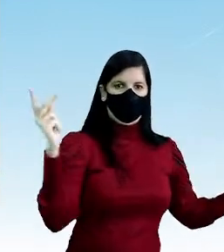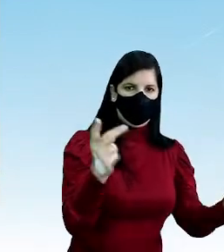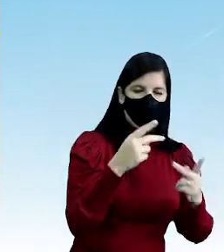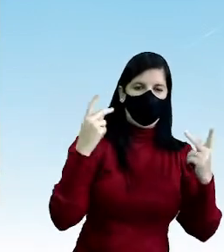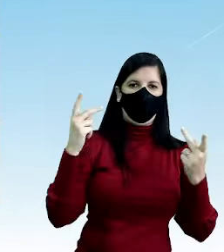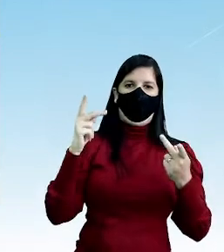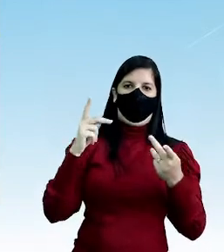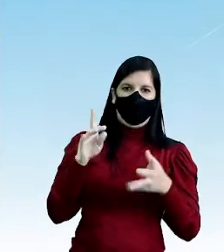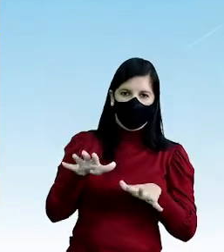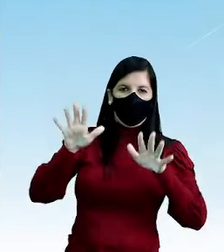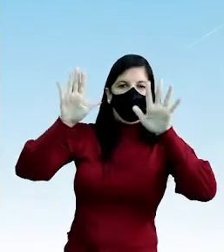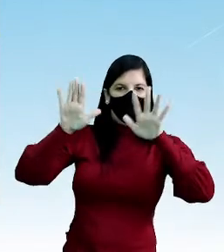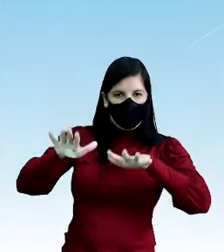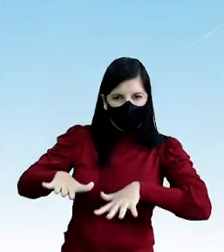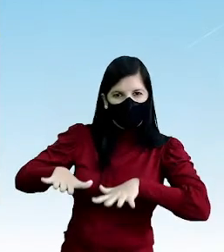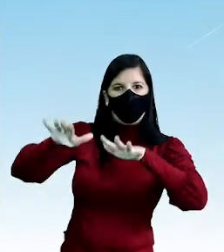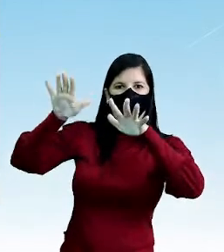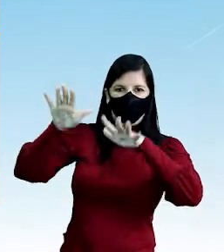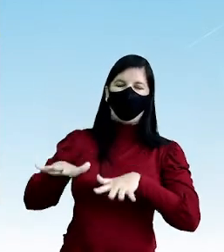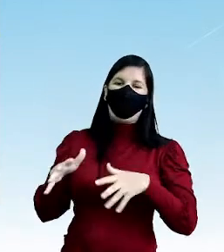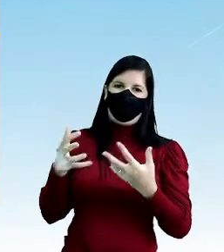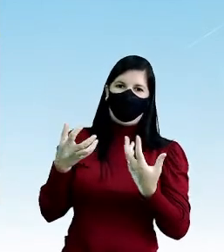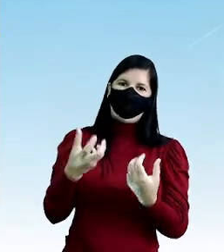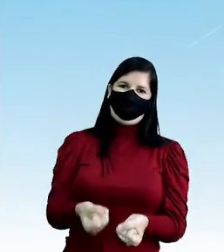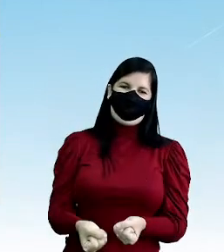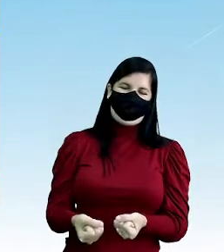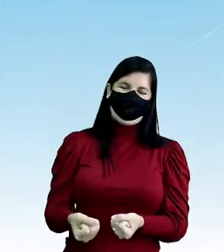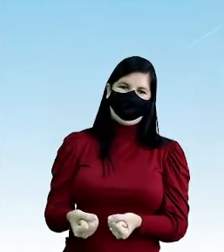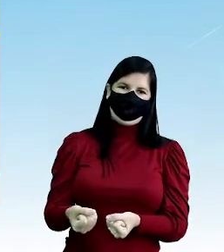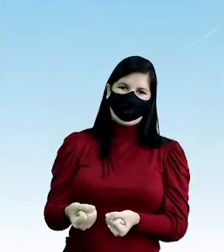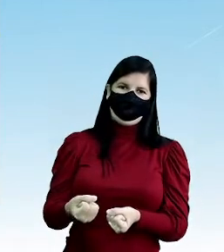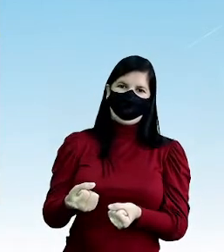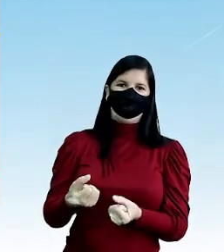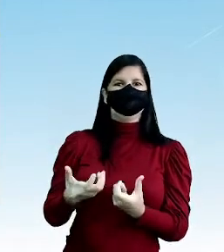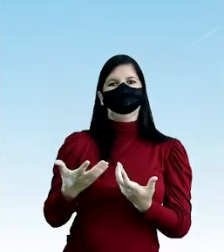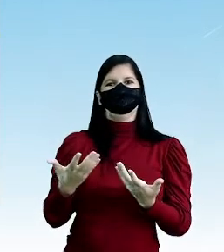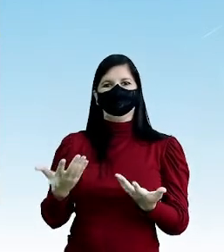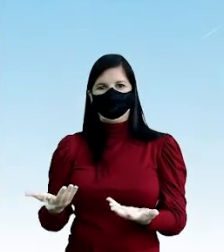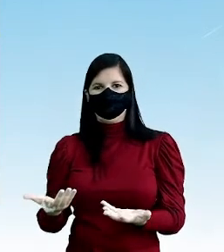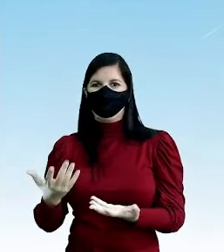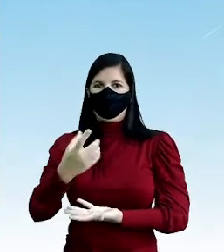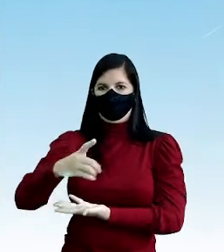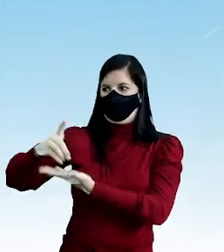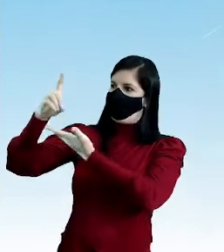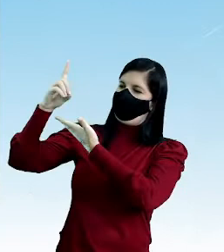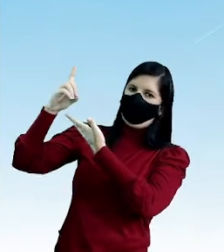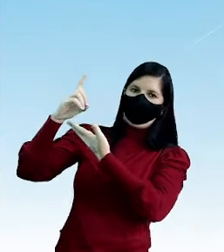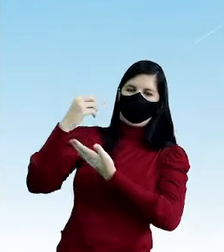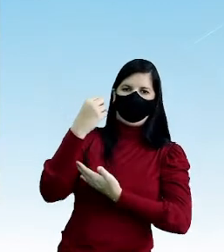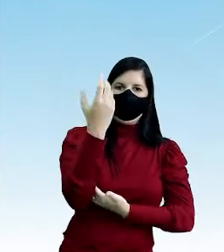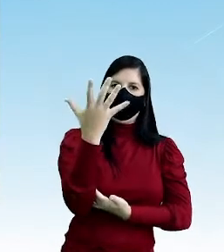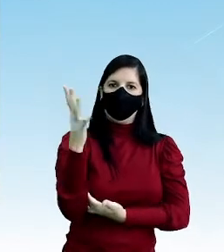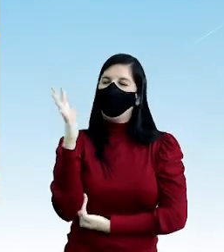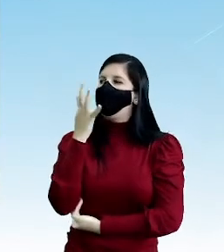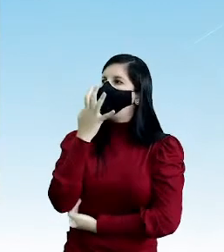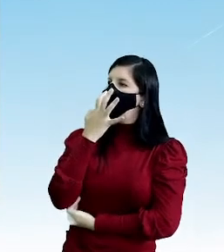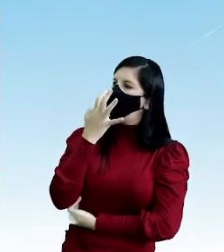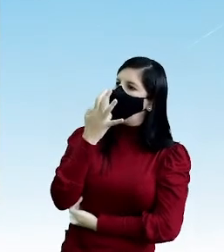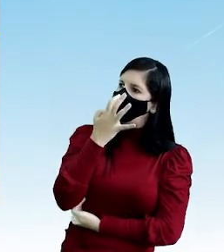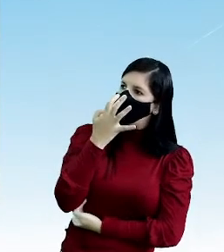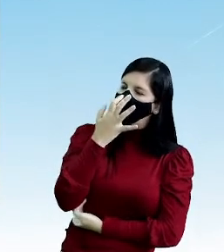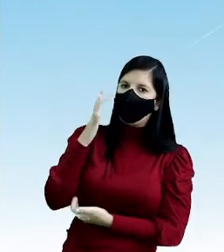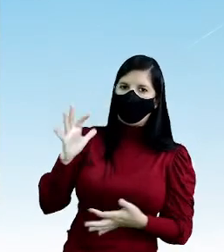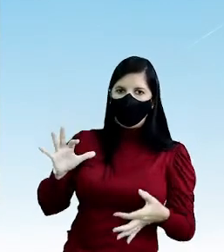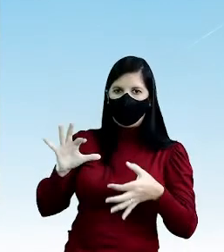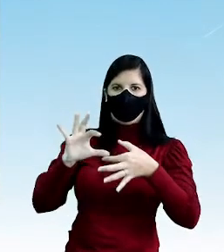também para adorar, né? Seus deuses, né? Adorar a natureza, né? Contemplar e ali se